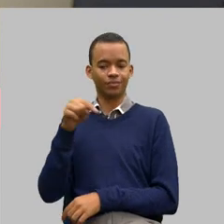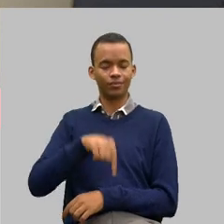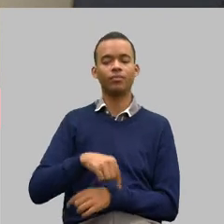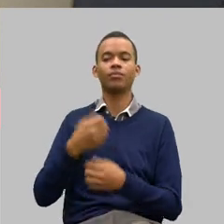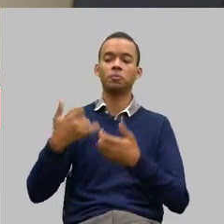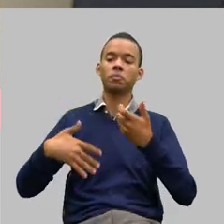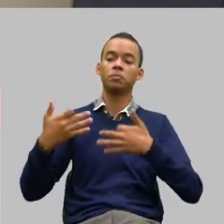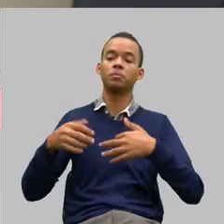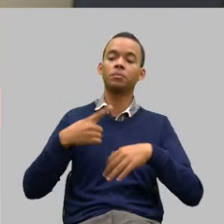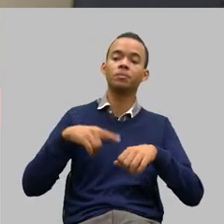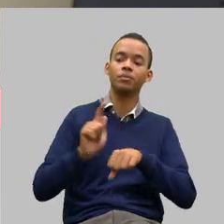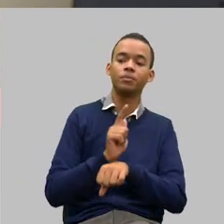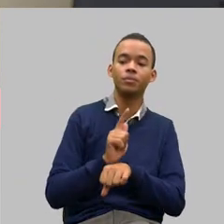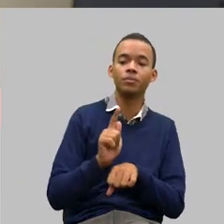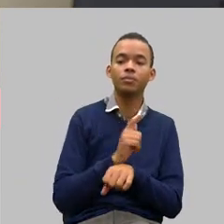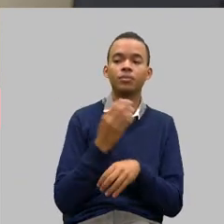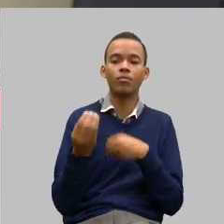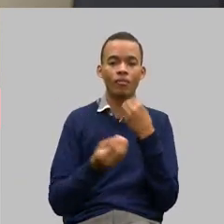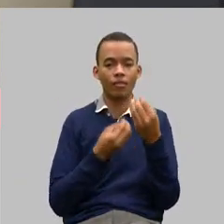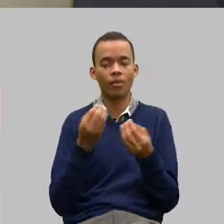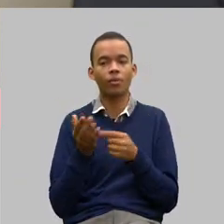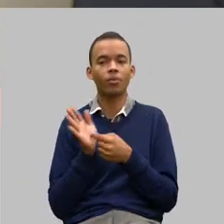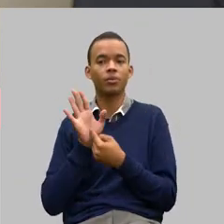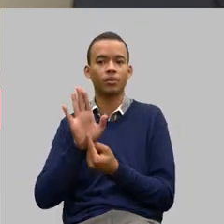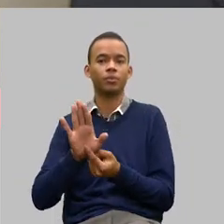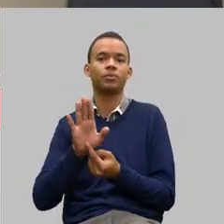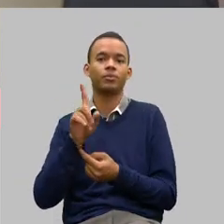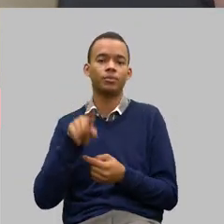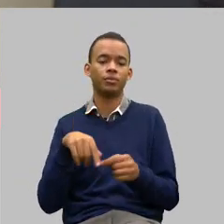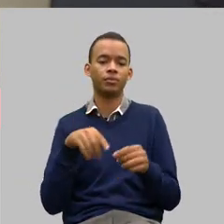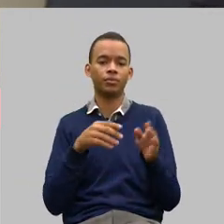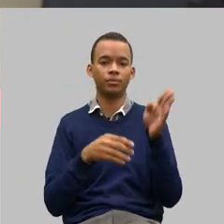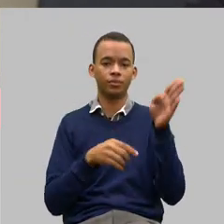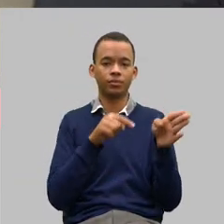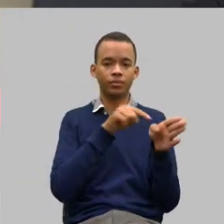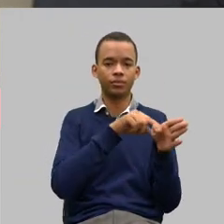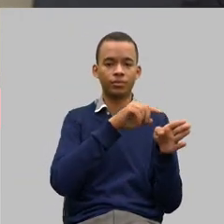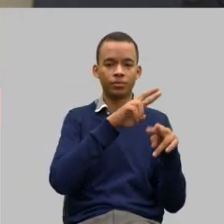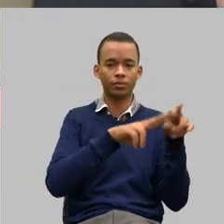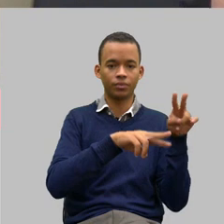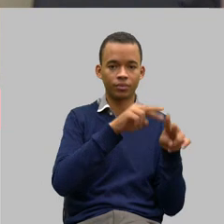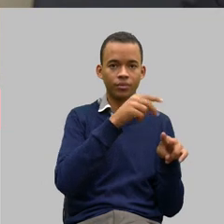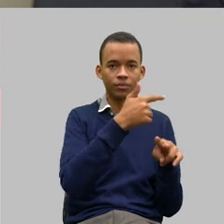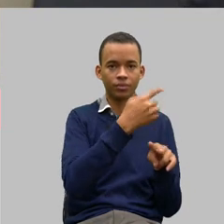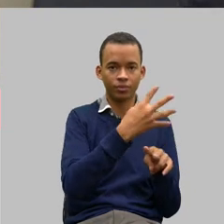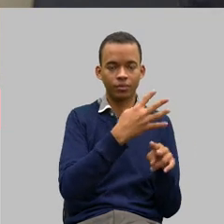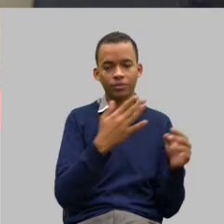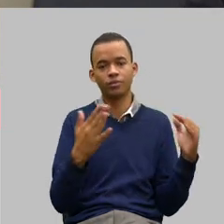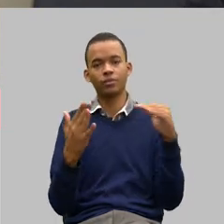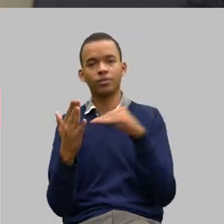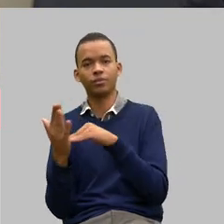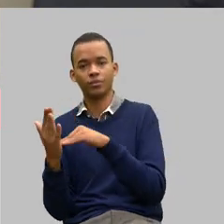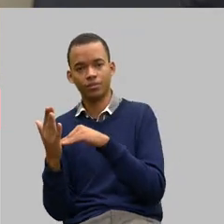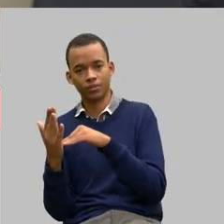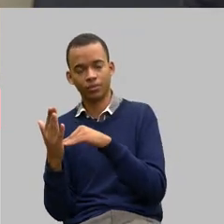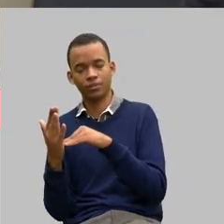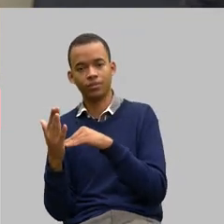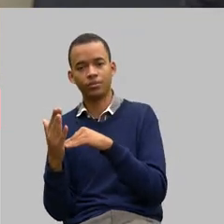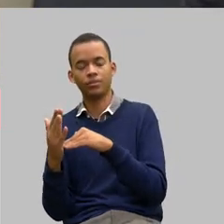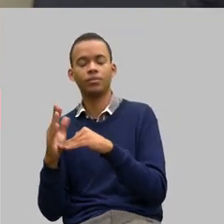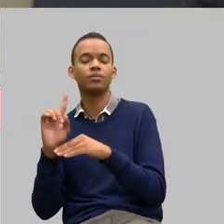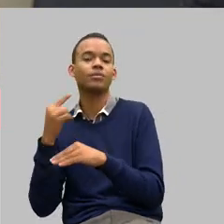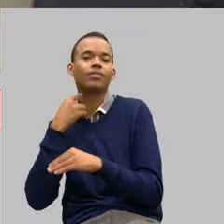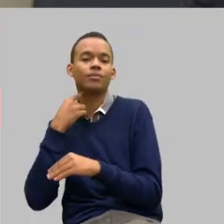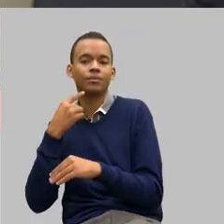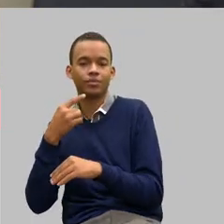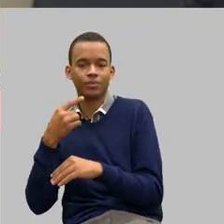é quase que prestar contas desse período né de Junho 23 A Maio 24 é quase prestar contas de um balanço da minha gestão porque eu assumi